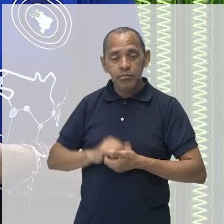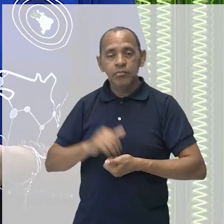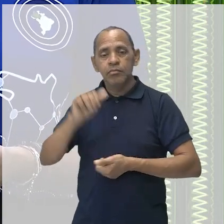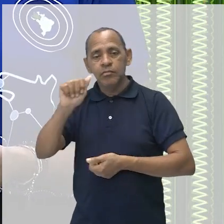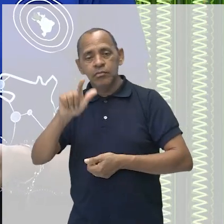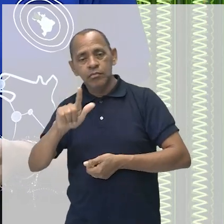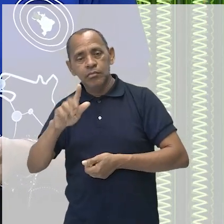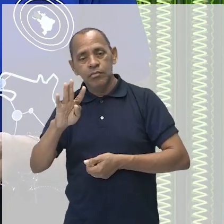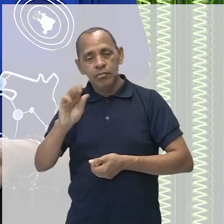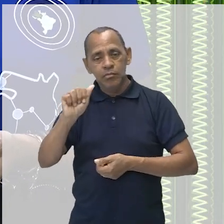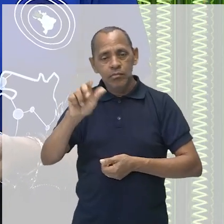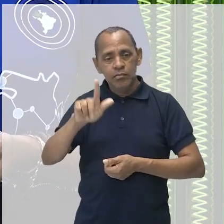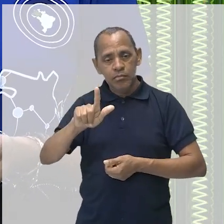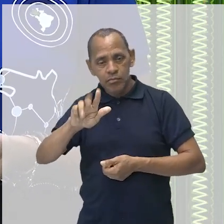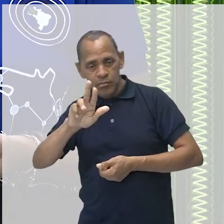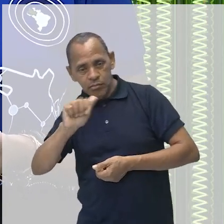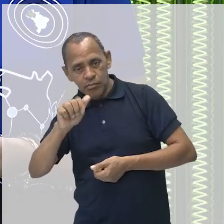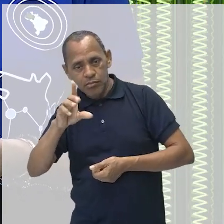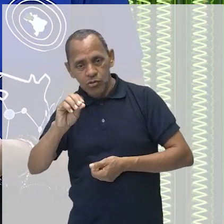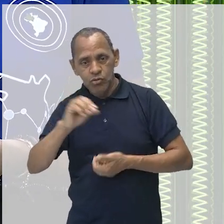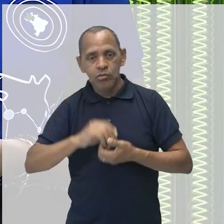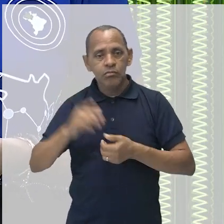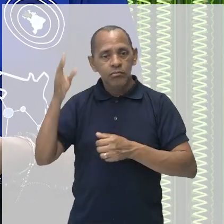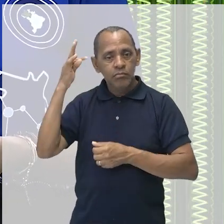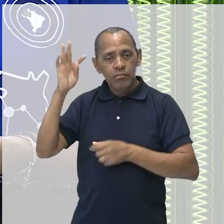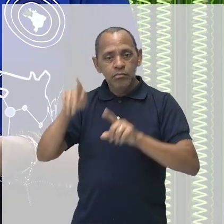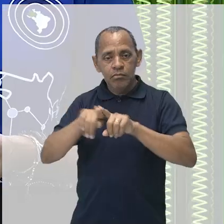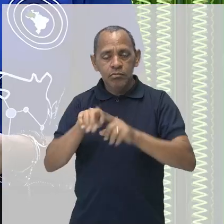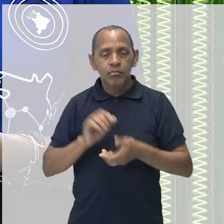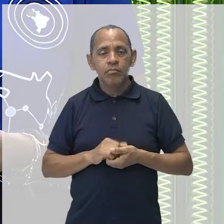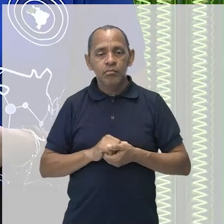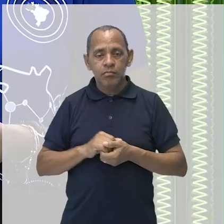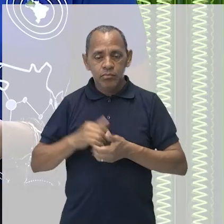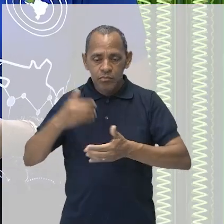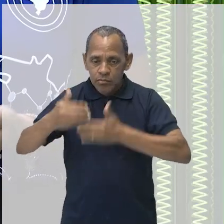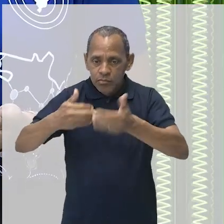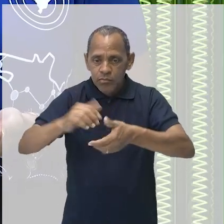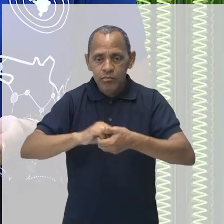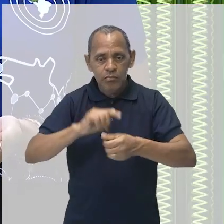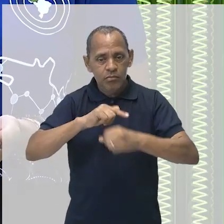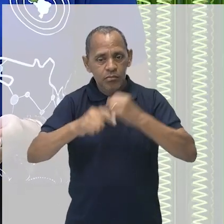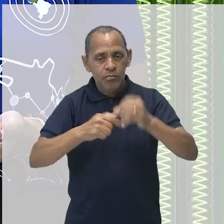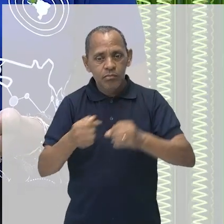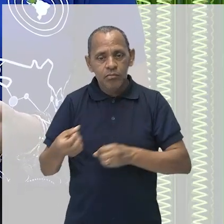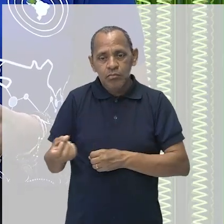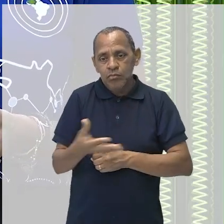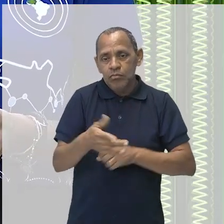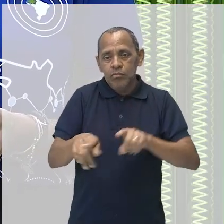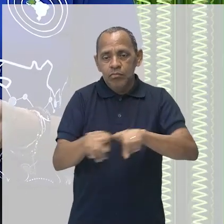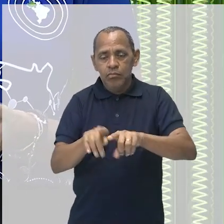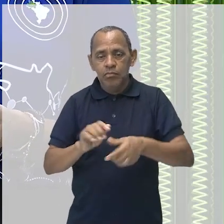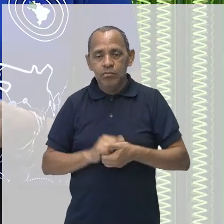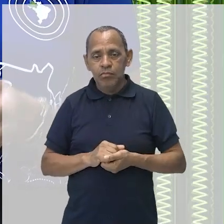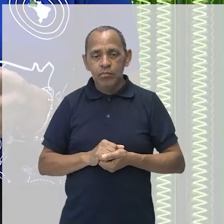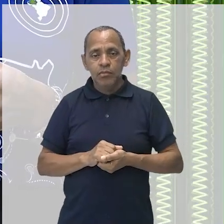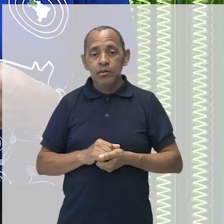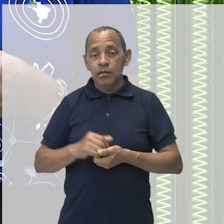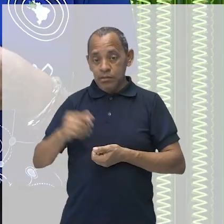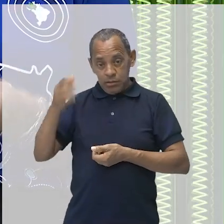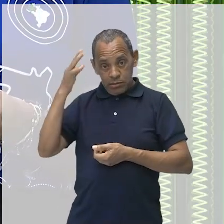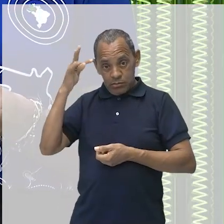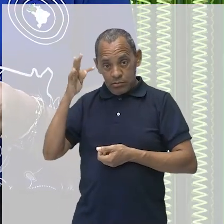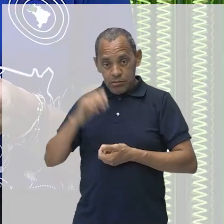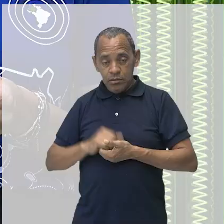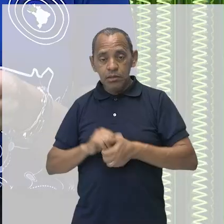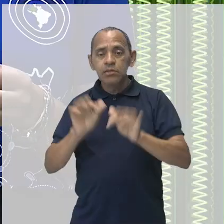crucial para o desenvolvimento da teoria atômica moderna. Essa lei de Avogadro diz, de